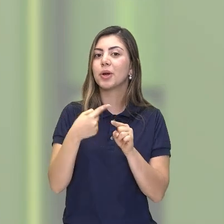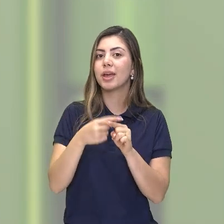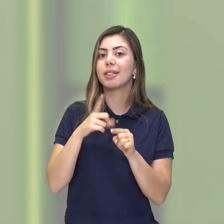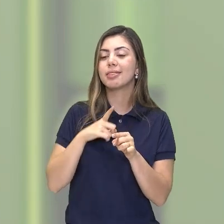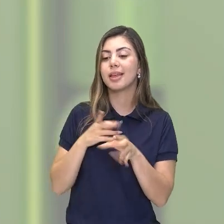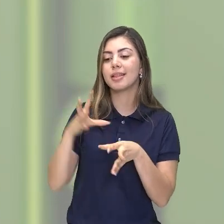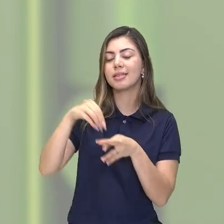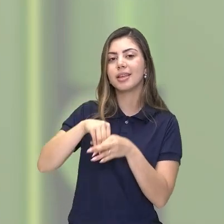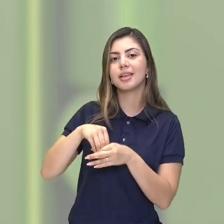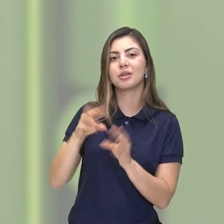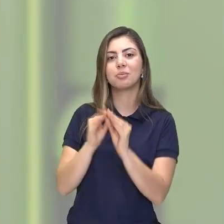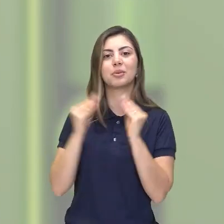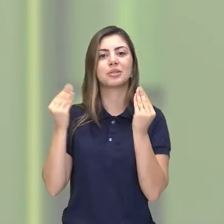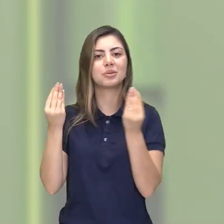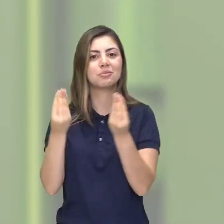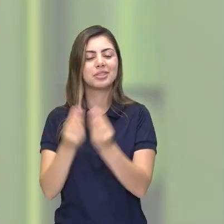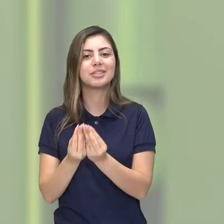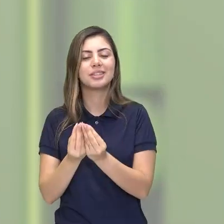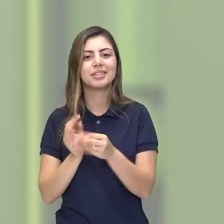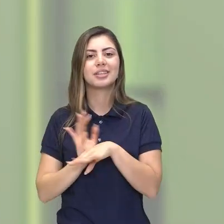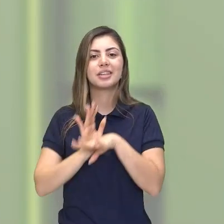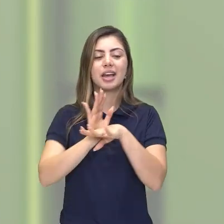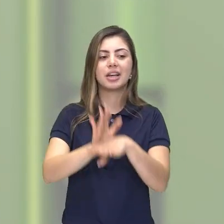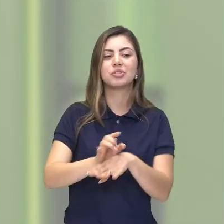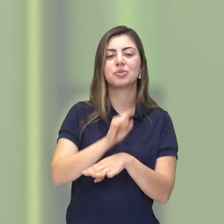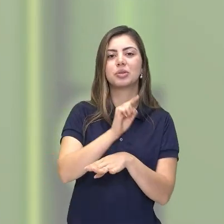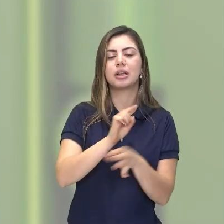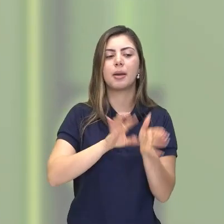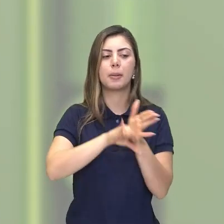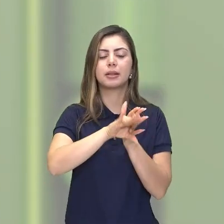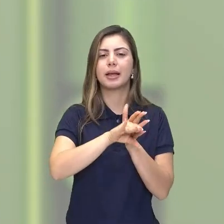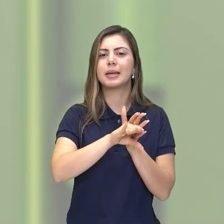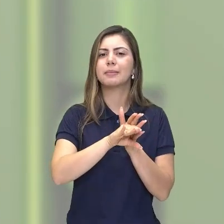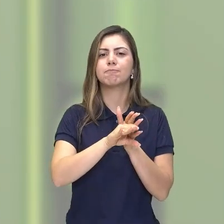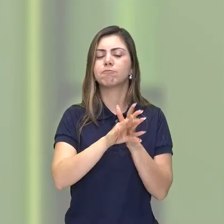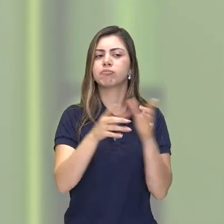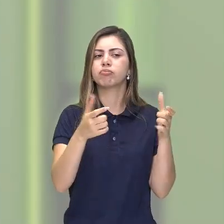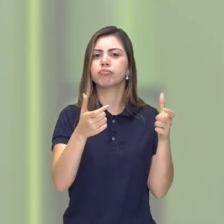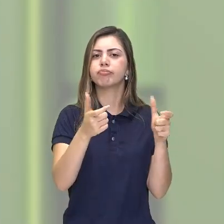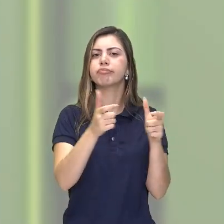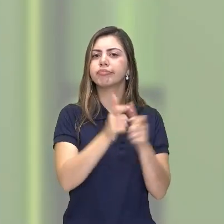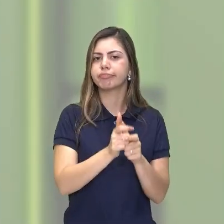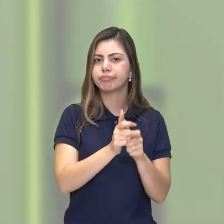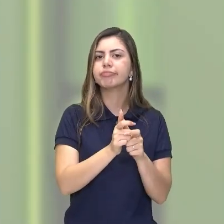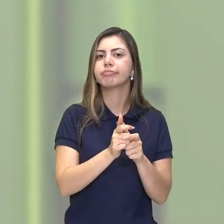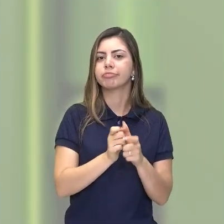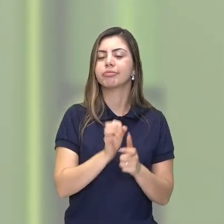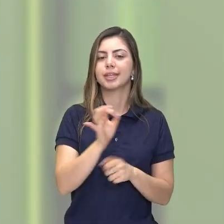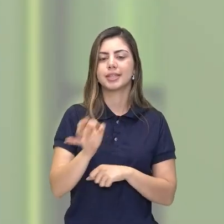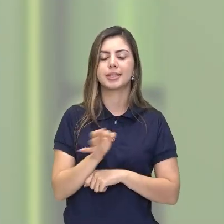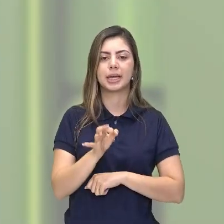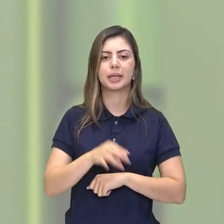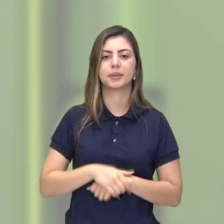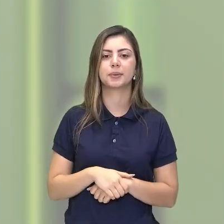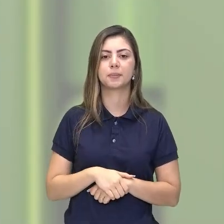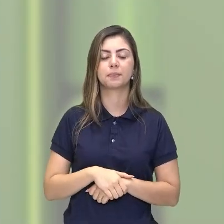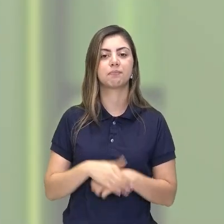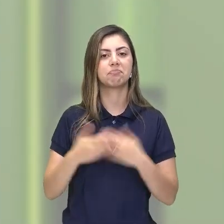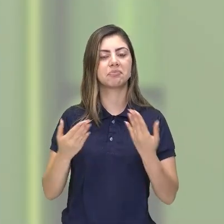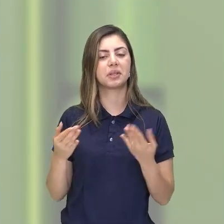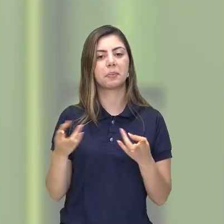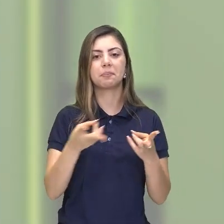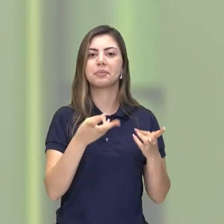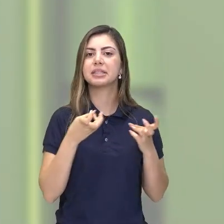penicilina, né? Então, é uma substância que vai inibir o crescimento de bactérias, tá? Então, a gente observa